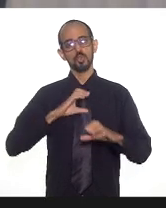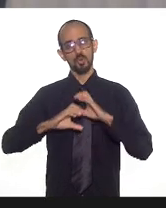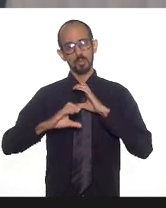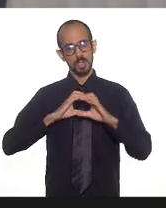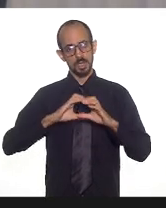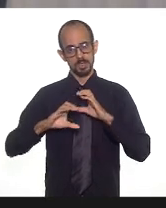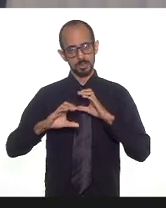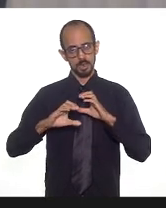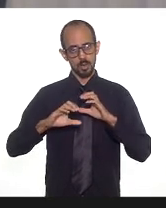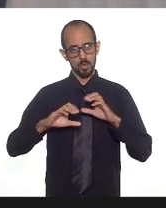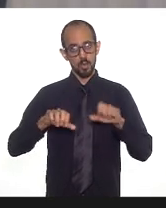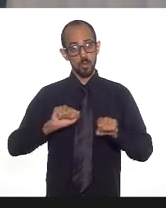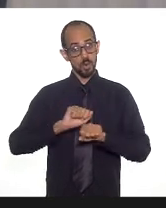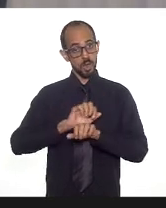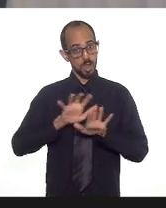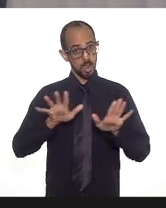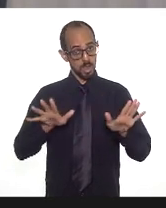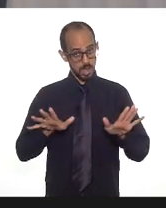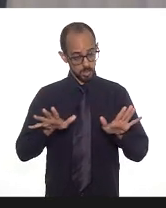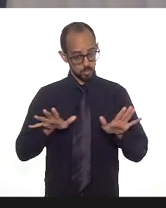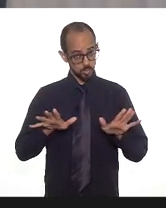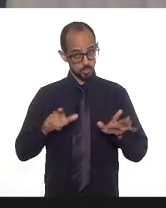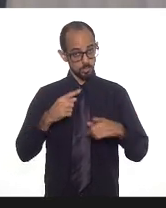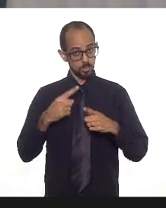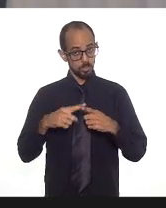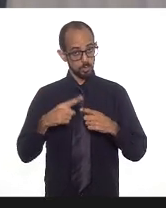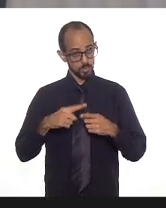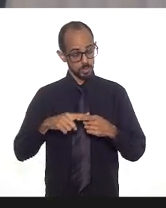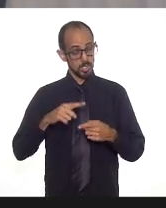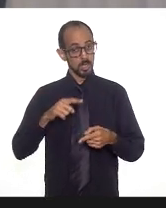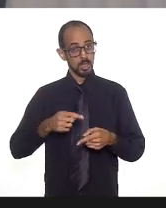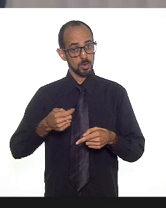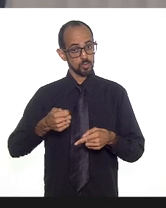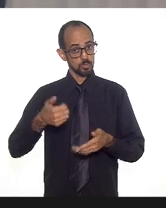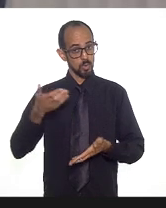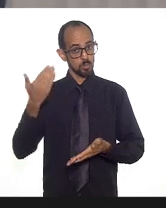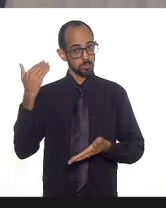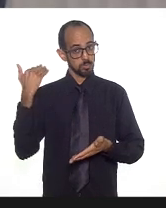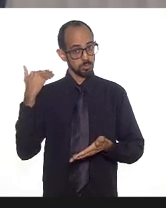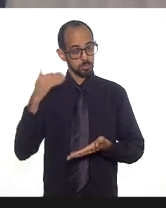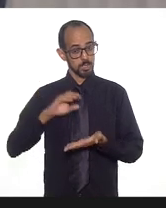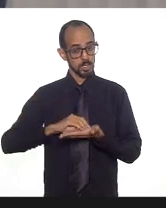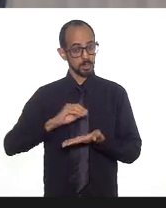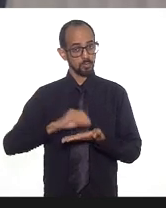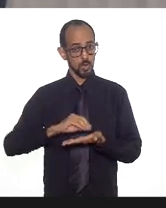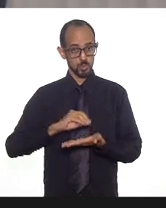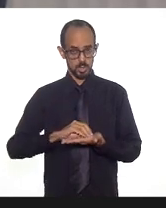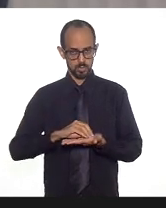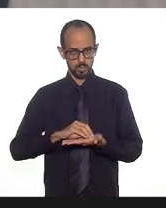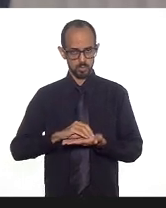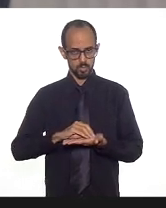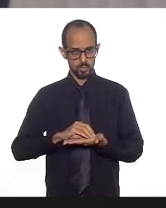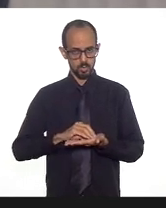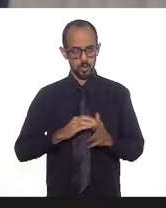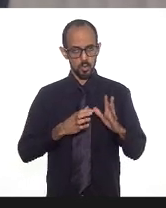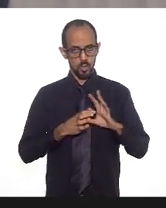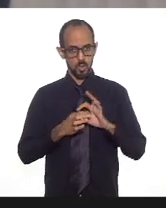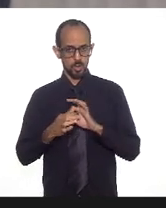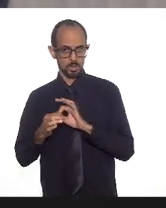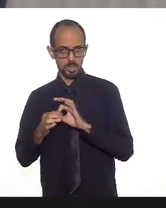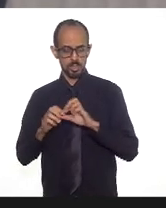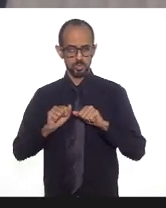Transparência e diálogo que, infelizmente, nos últimos tempos tem faltado é muito. A situação que estamos vivendo hoje do